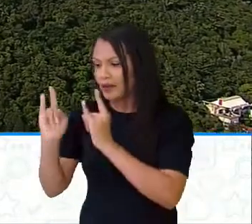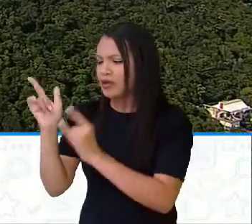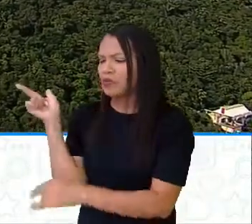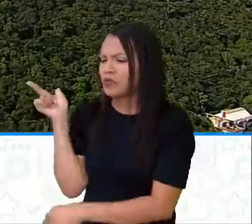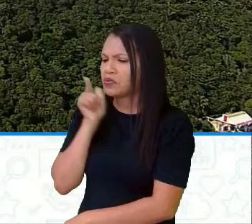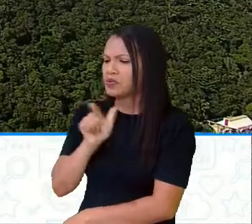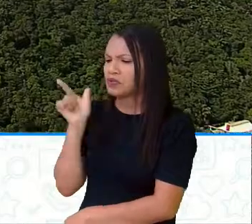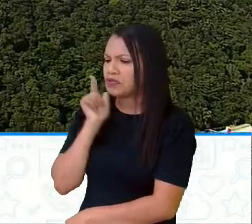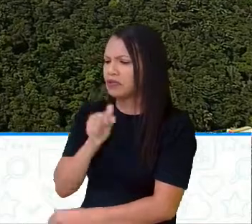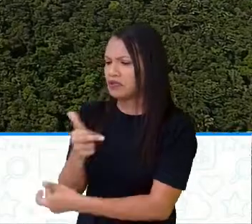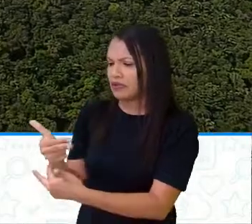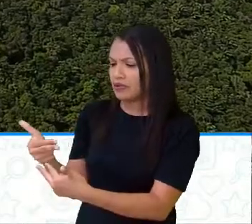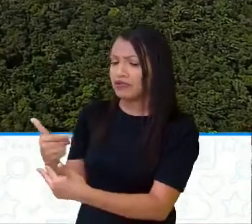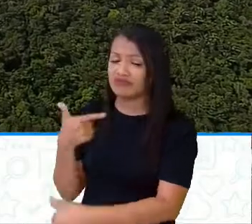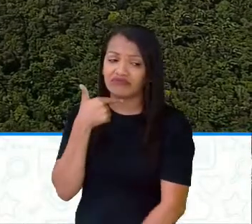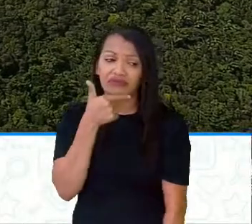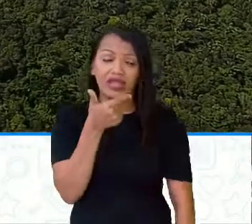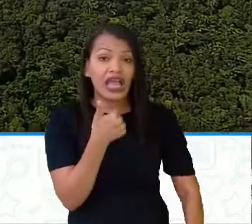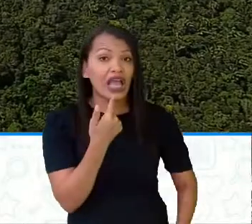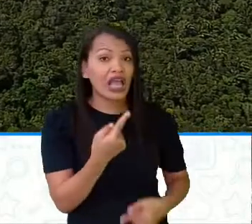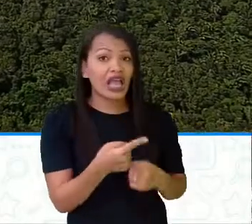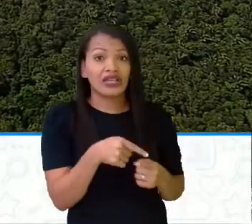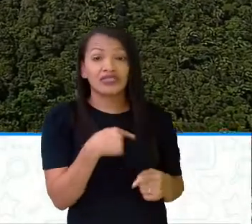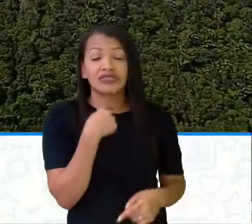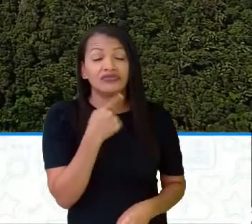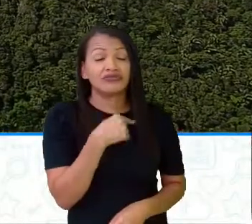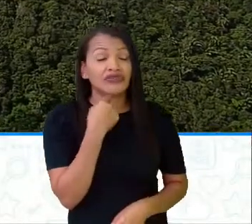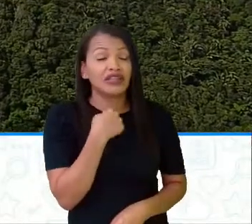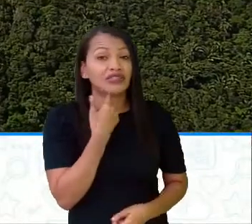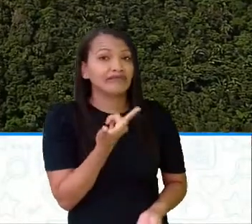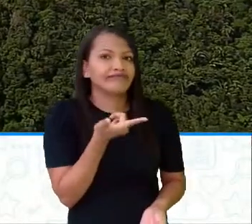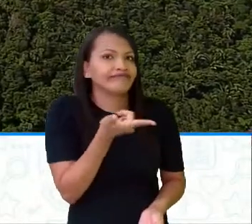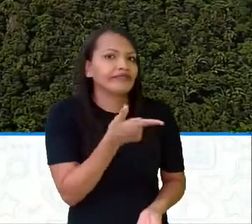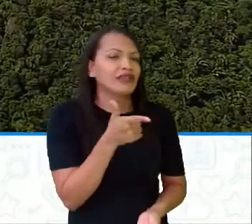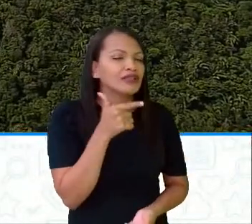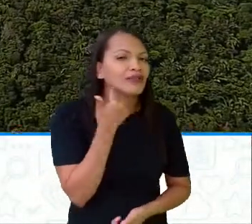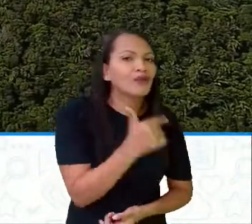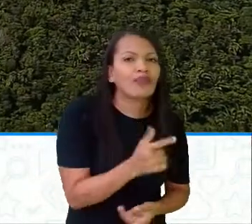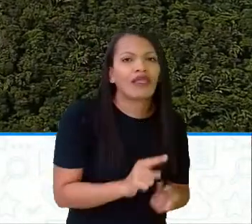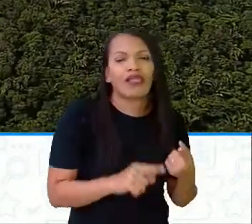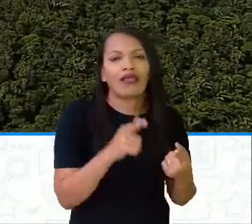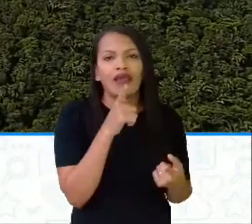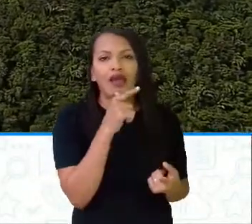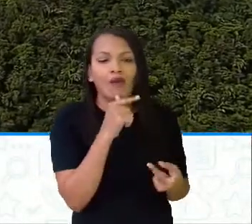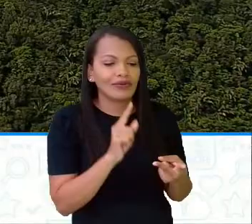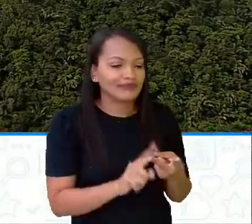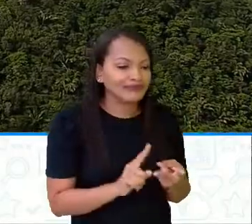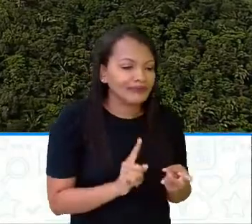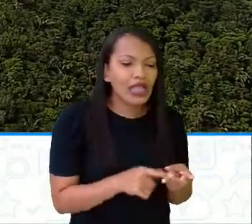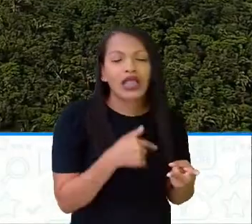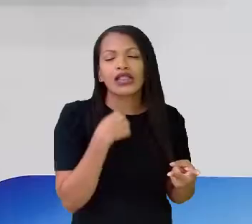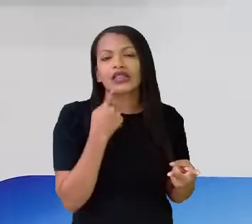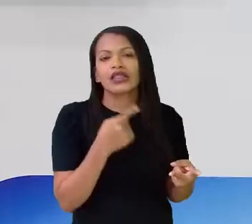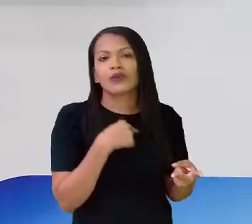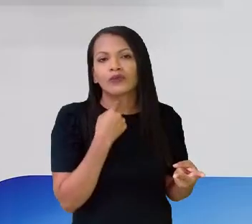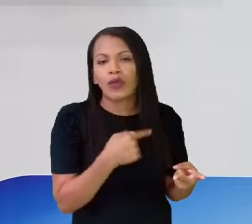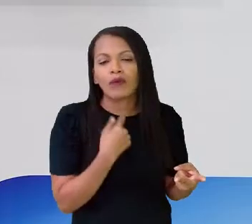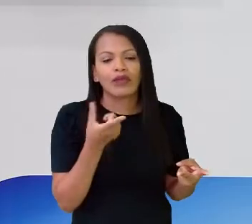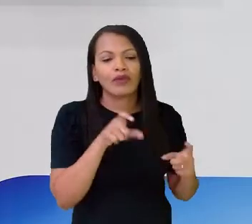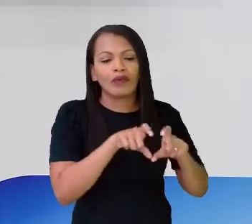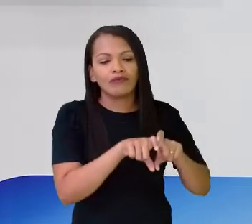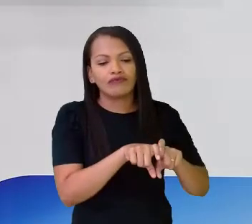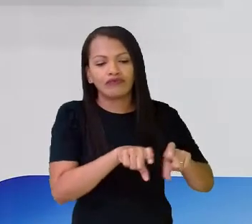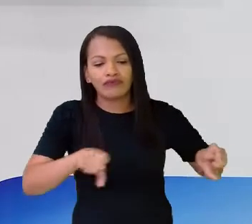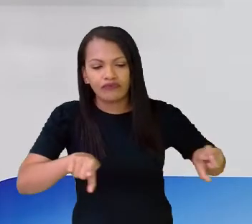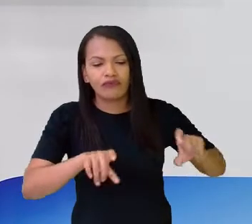frente têm. Muitas dessas comunidades não têm acesso à água, não têm acesso ao esgoto,